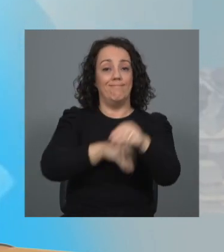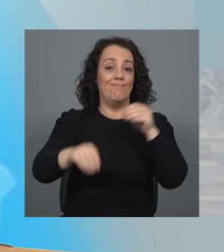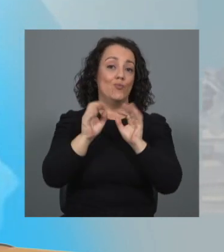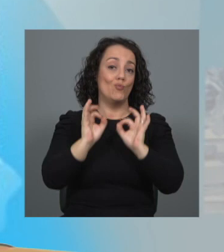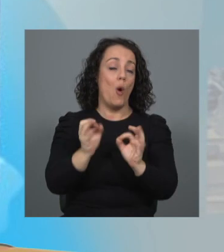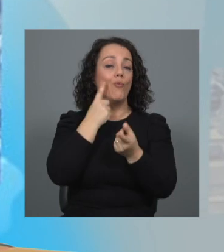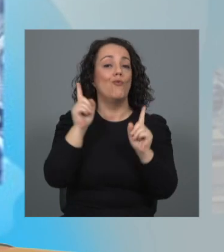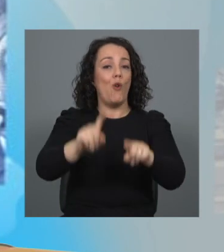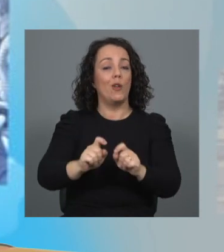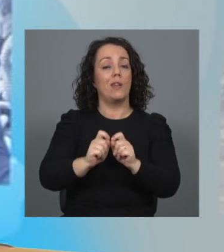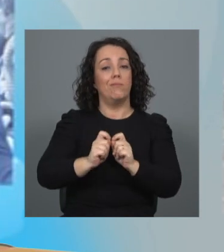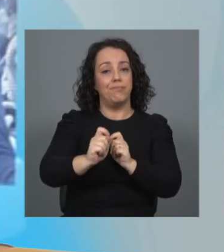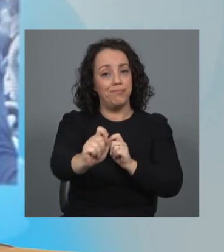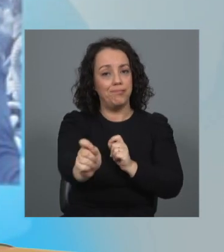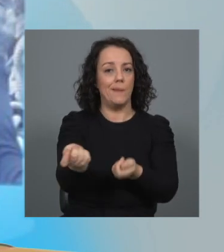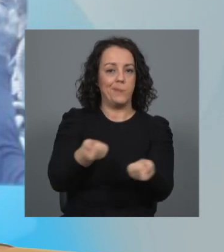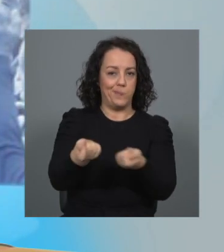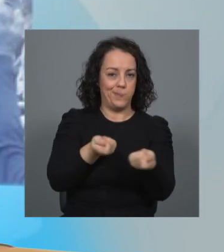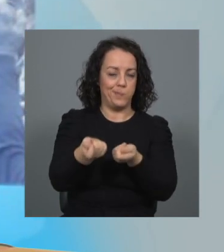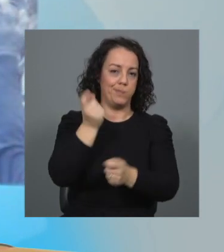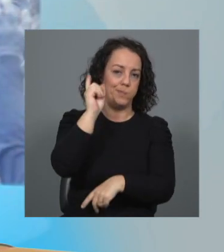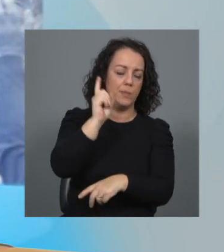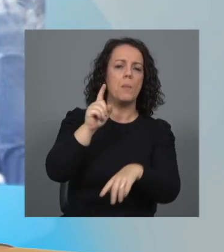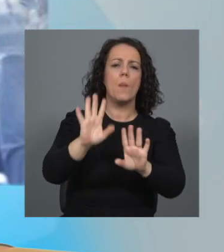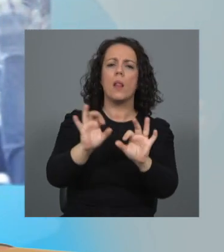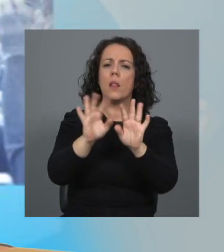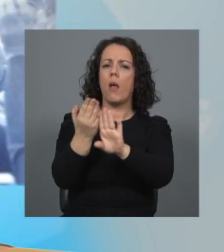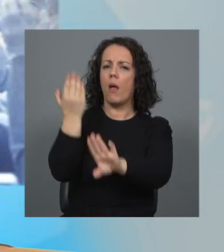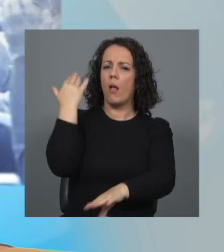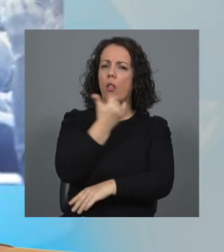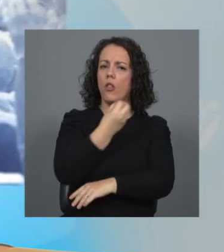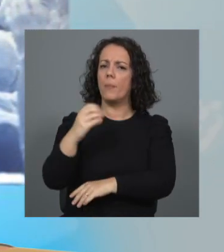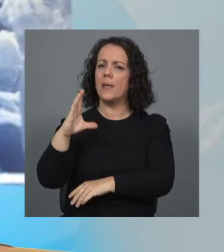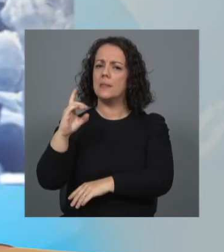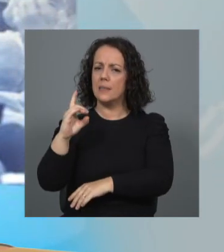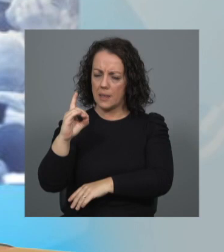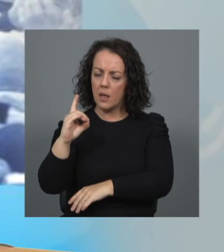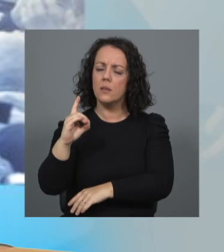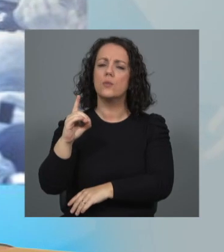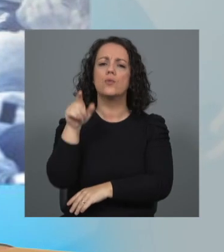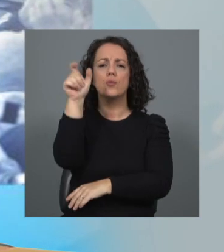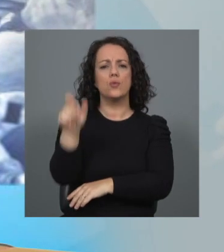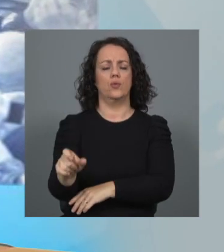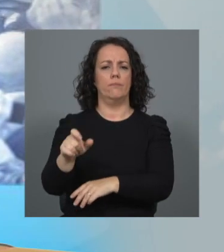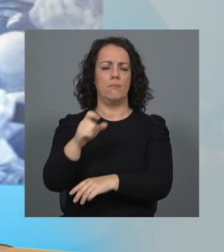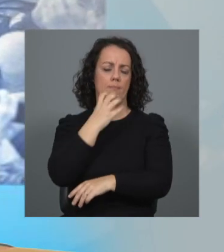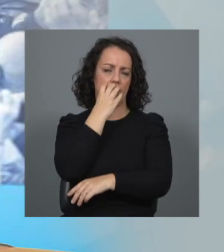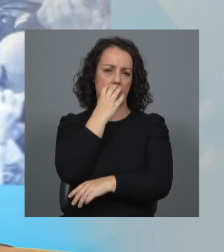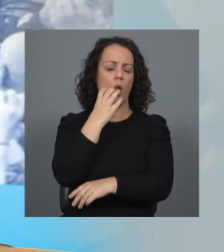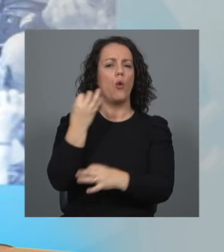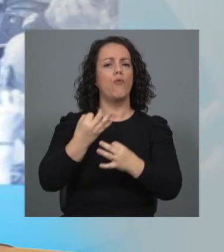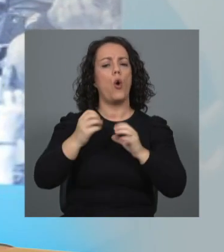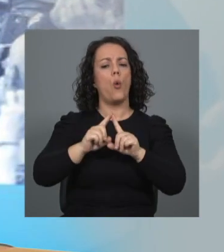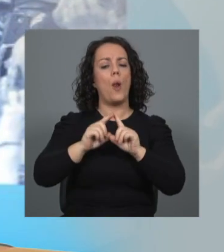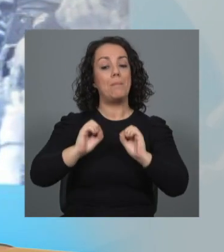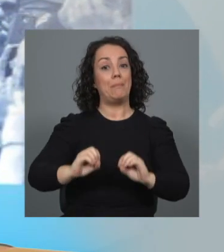e curiosamente, tal como ocorreu em 2016, ele também começou a marcar este início